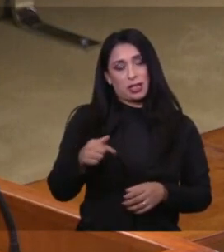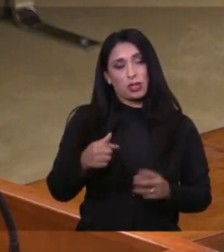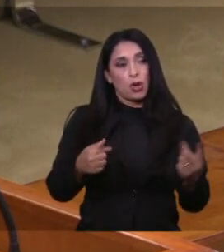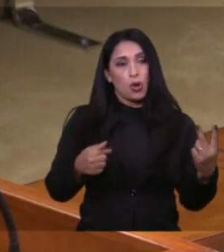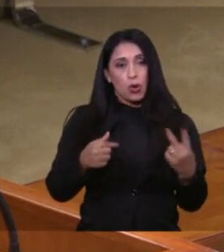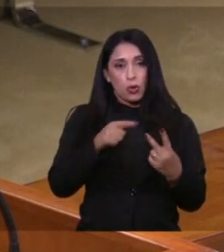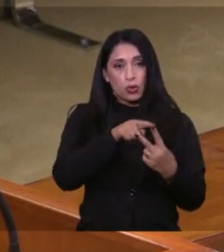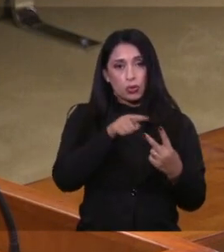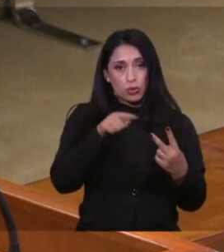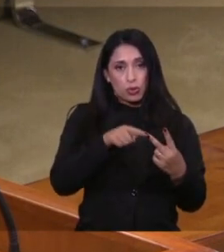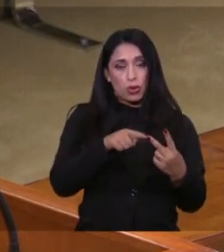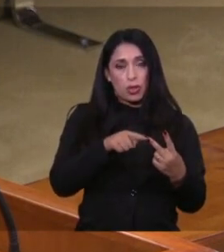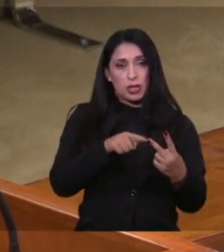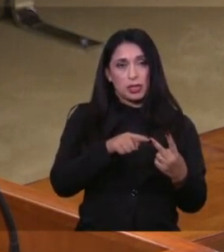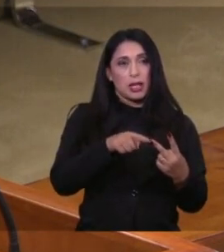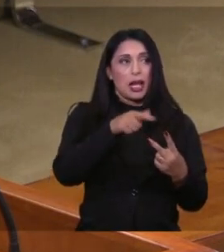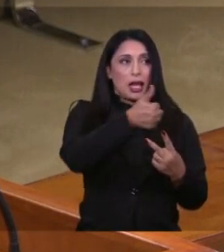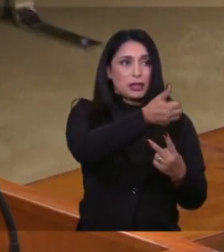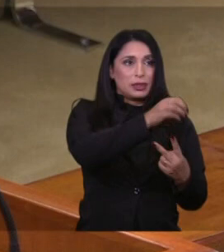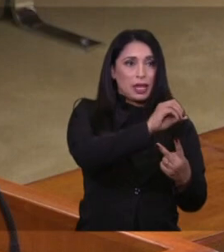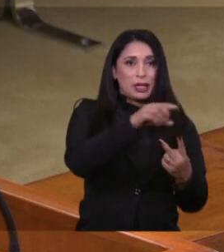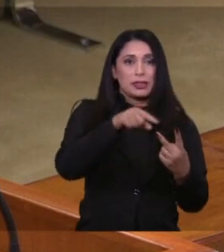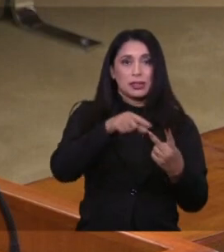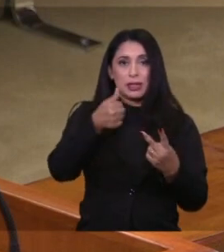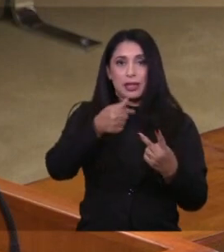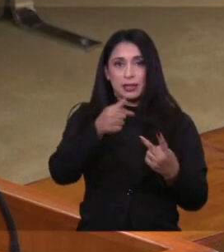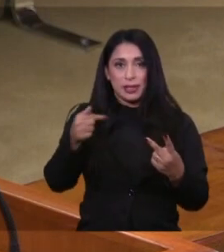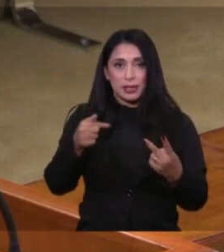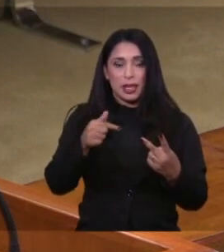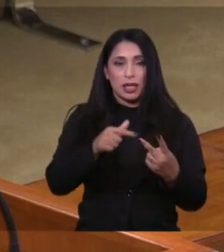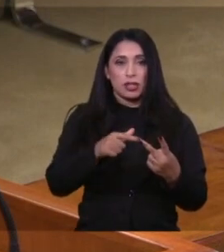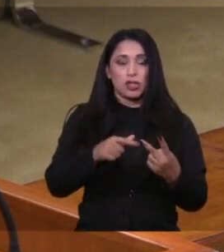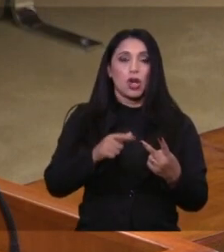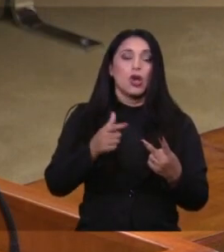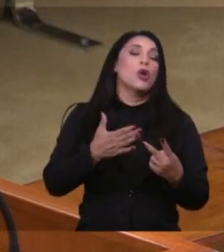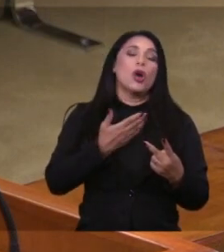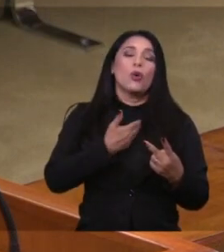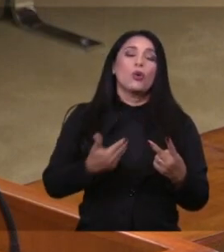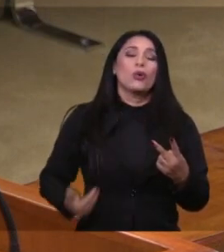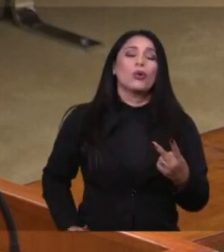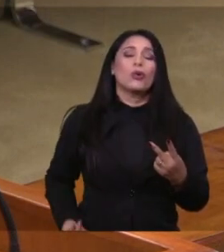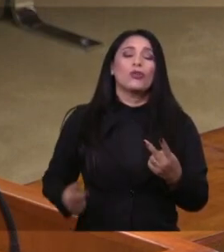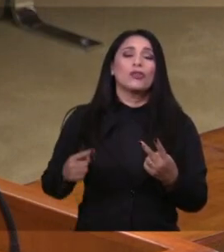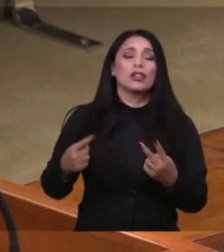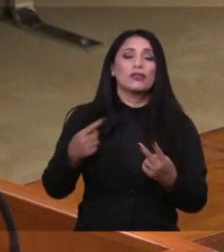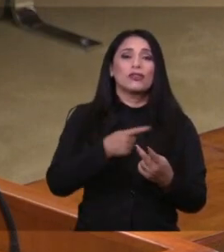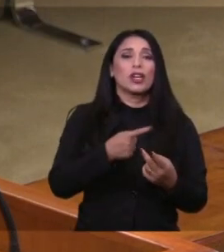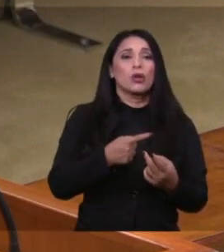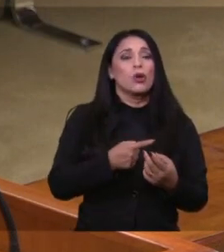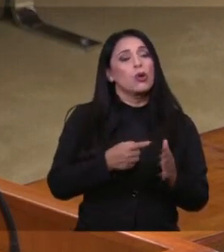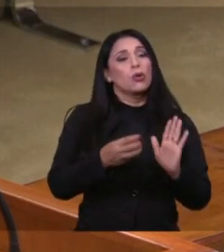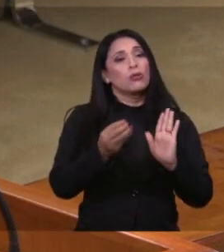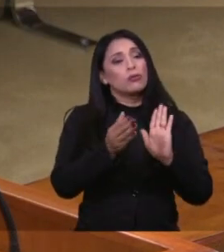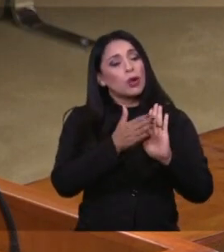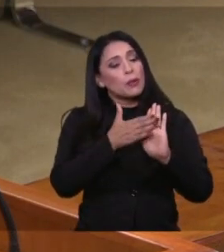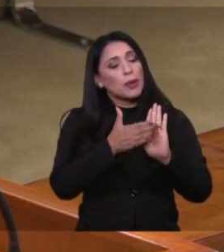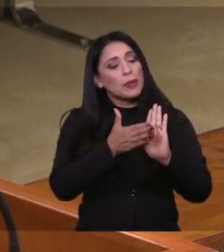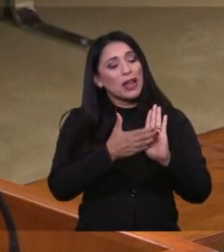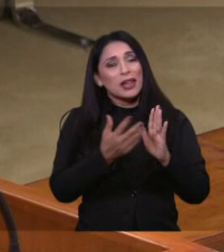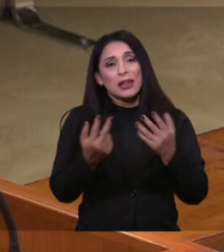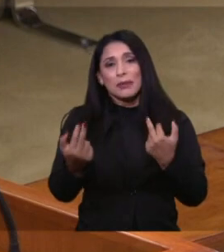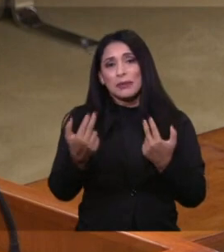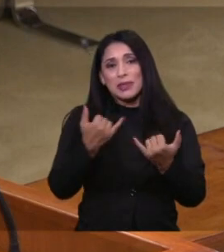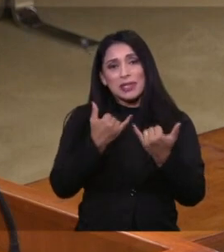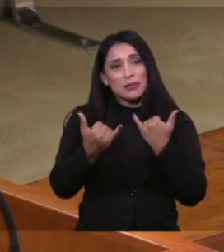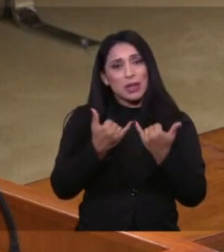constitucional 10 e 17, a União veio ao Supremo com argumentos muito parecidos aos argumentos de agora,